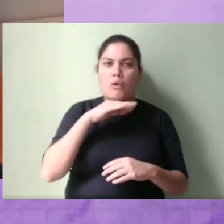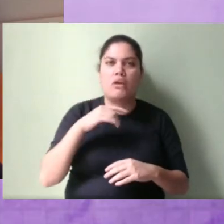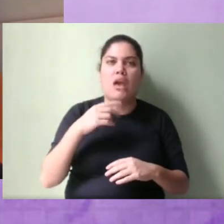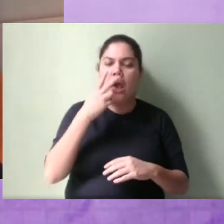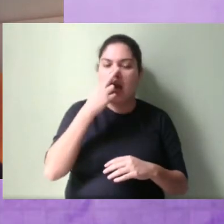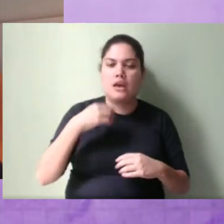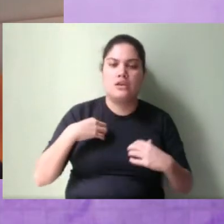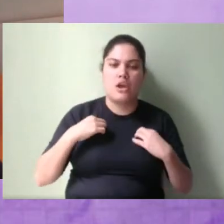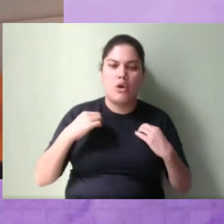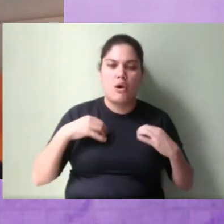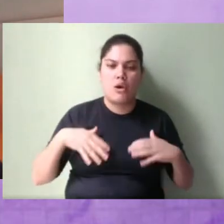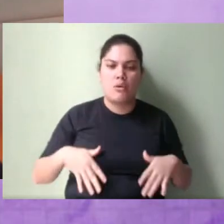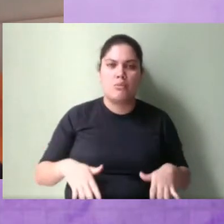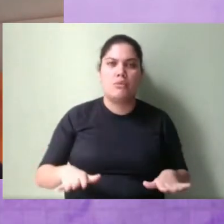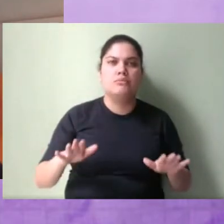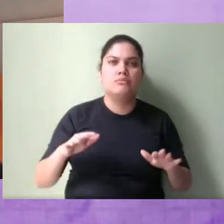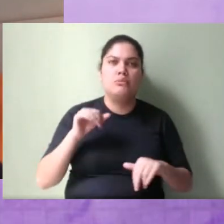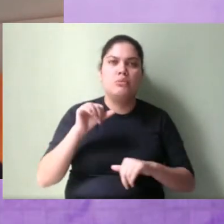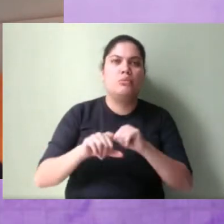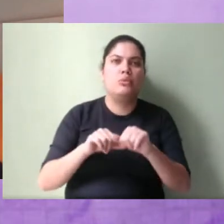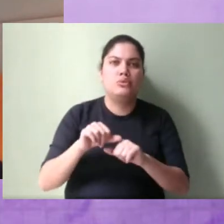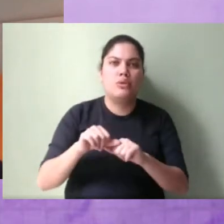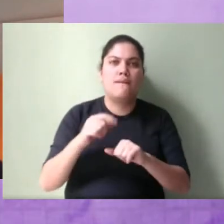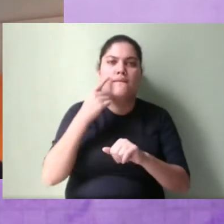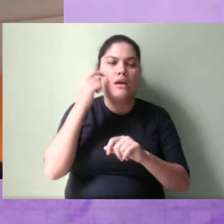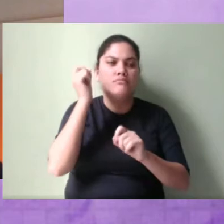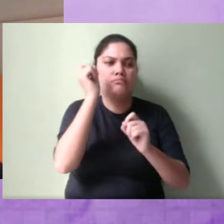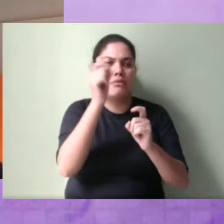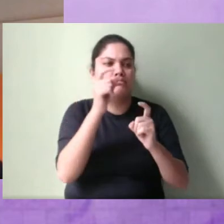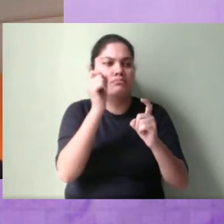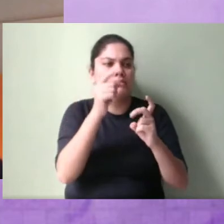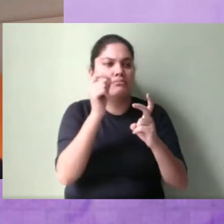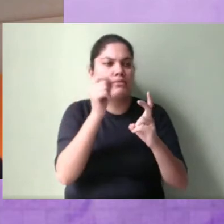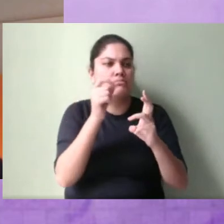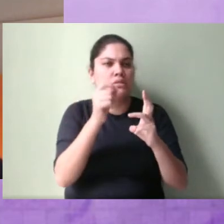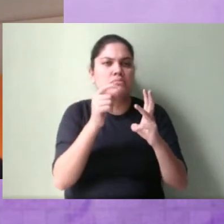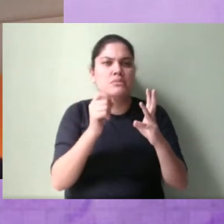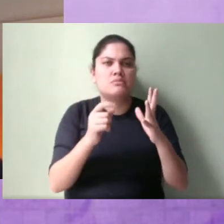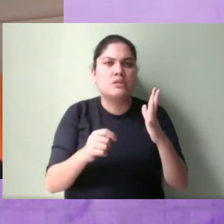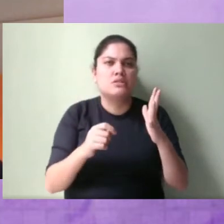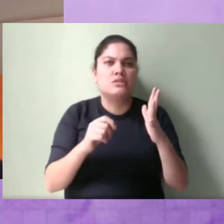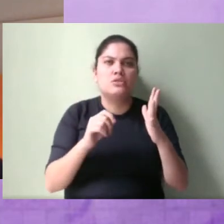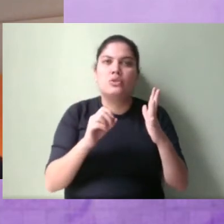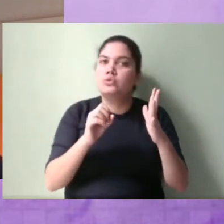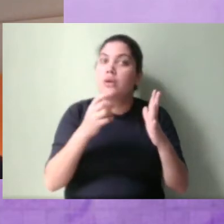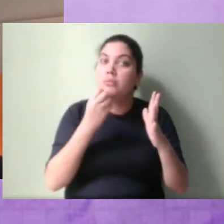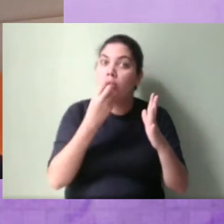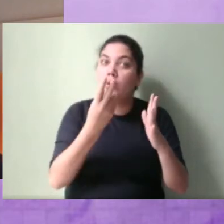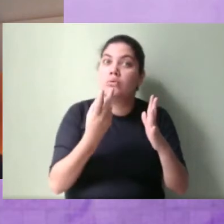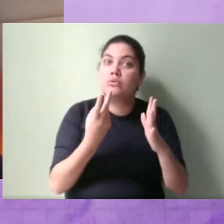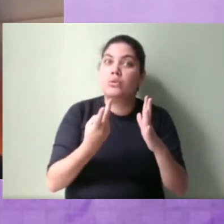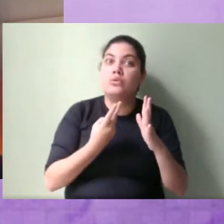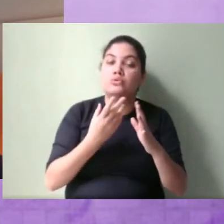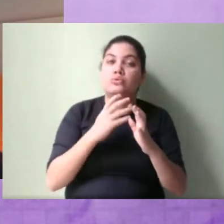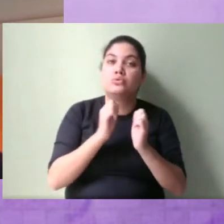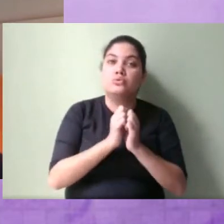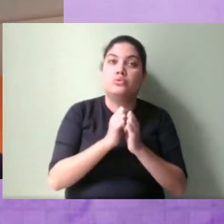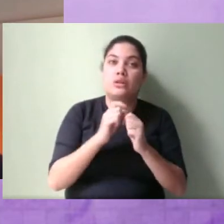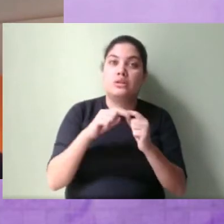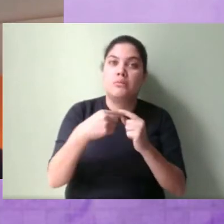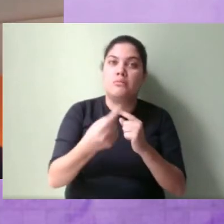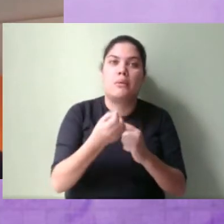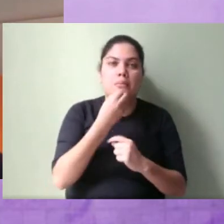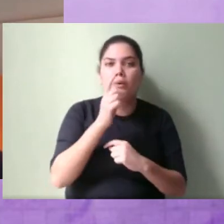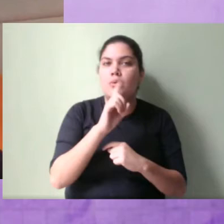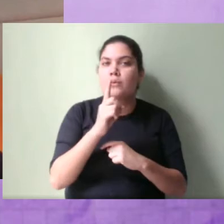amigas são piriguetes e estão me levando para o mau caminho, ele acha que o jeito que eu me visto mudou depois que eu falei com as minhas... A pessoa